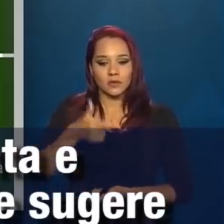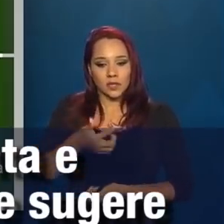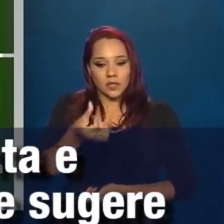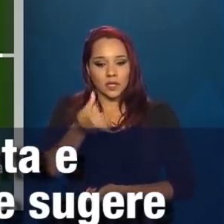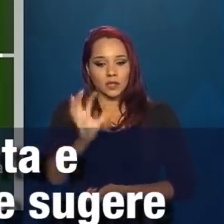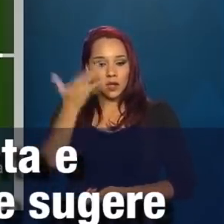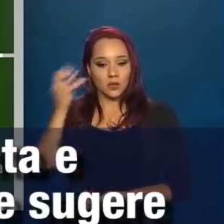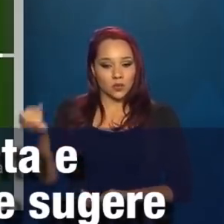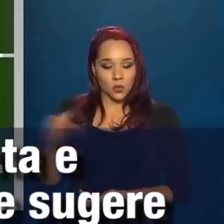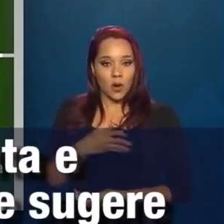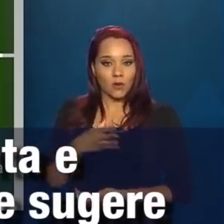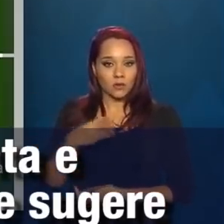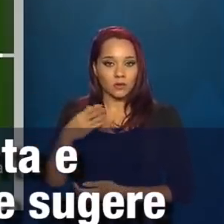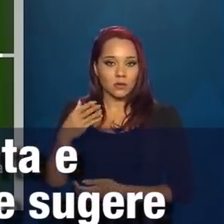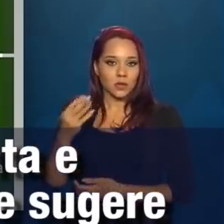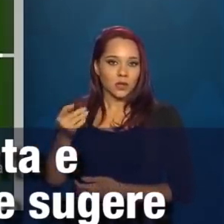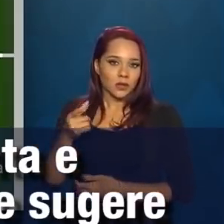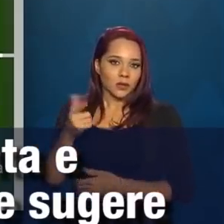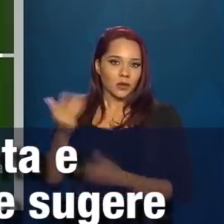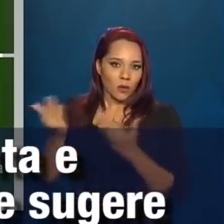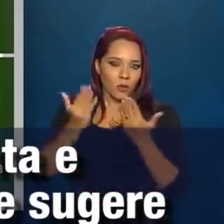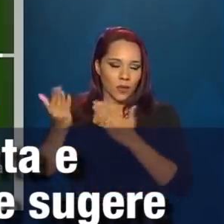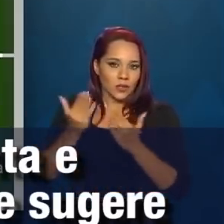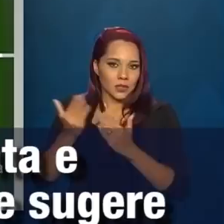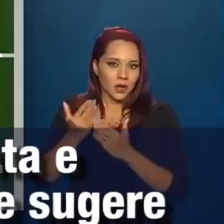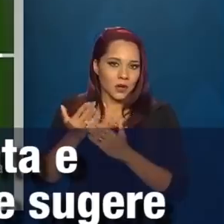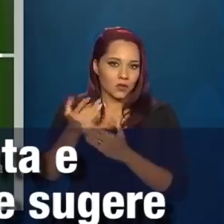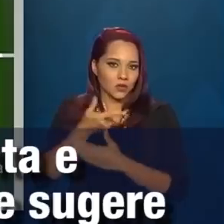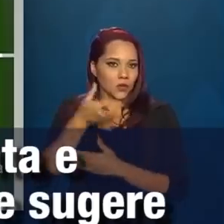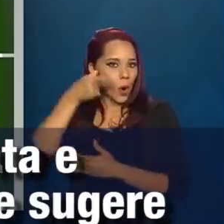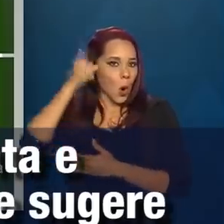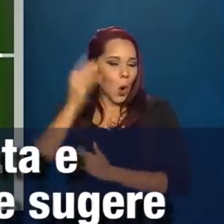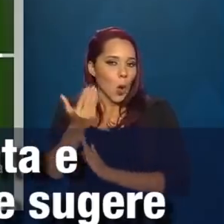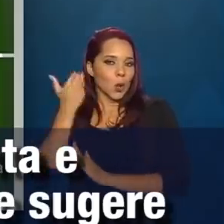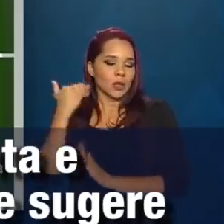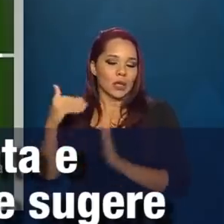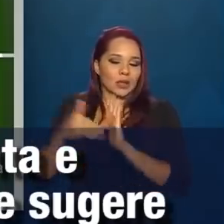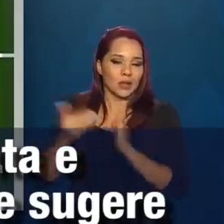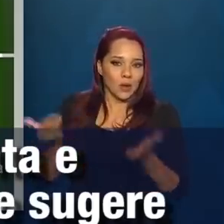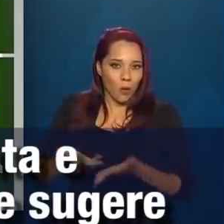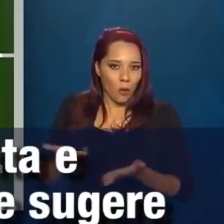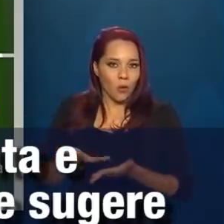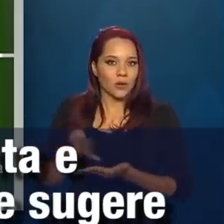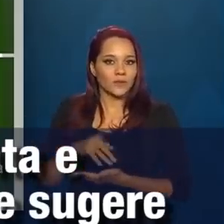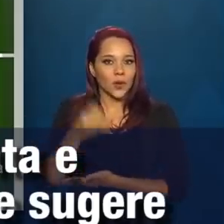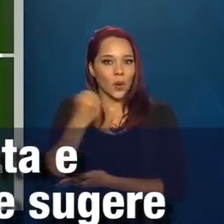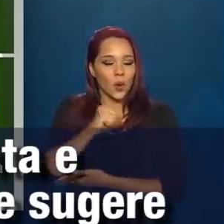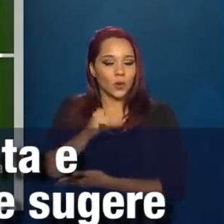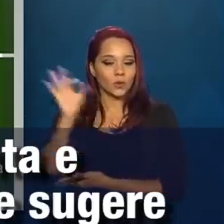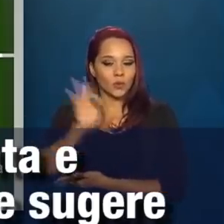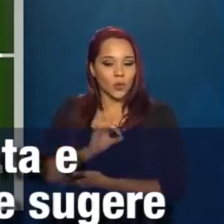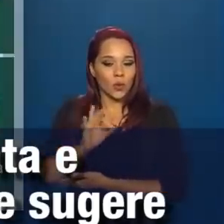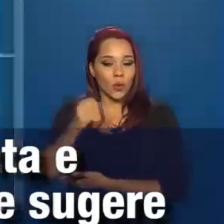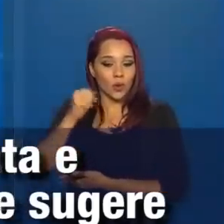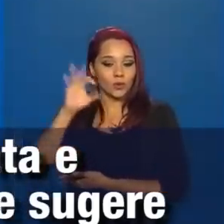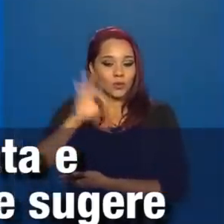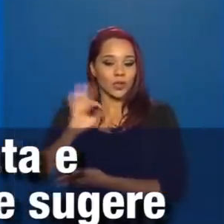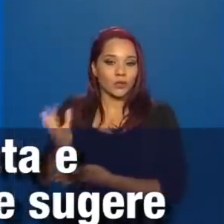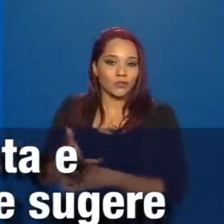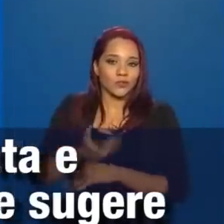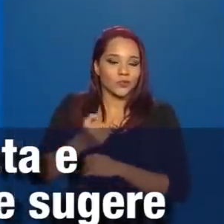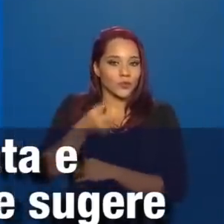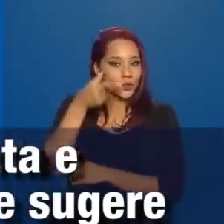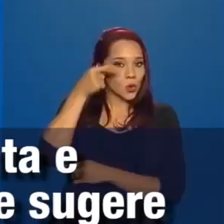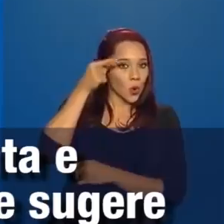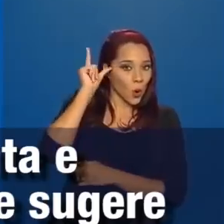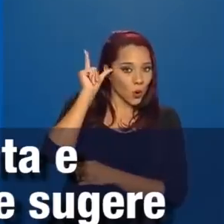confirmados em relação nas últimas 24 horas e 8% de incremento, ou seja, de ontem,